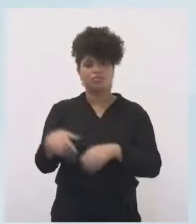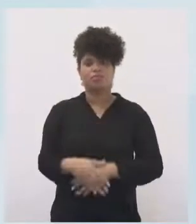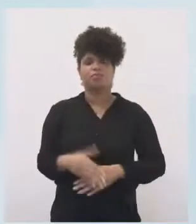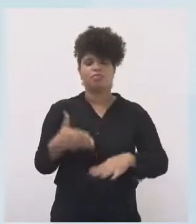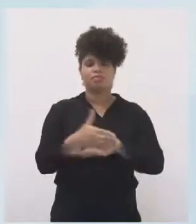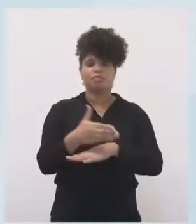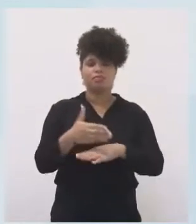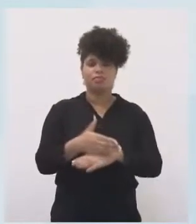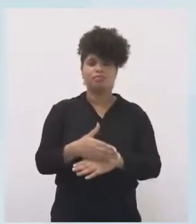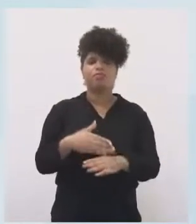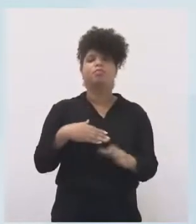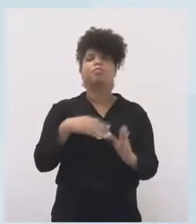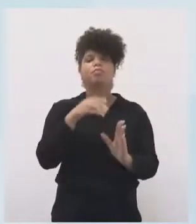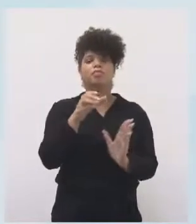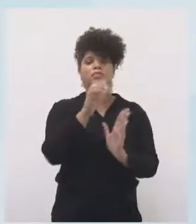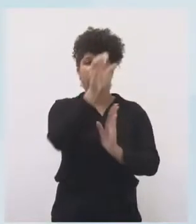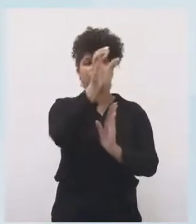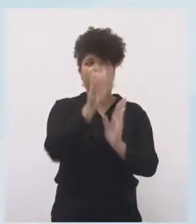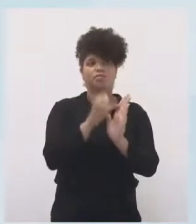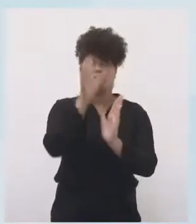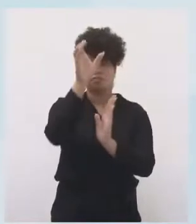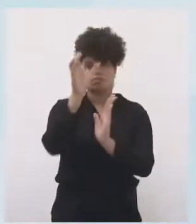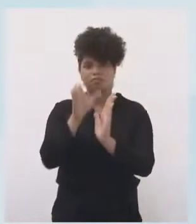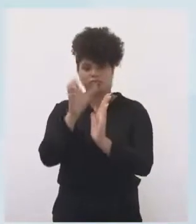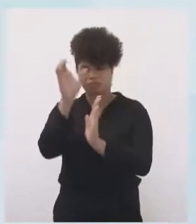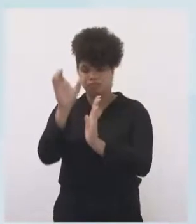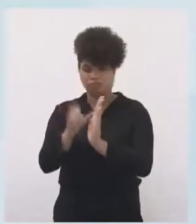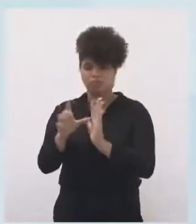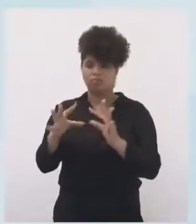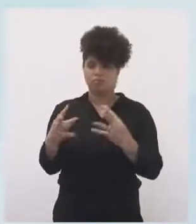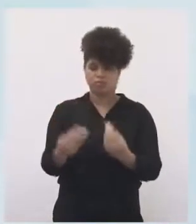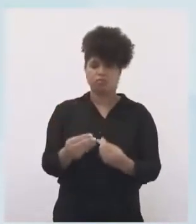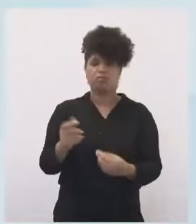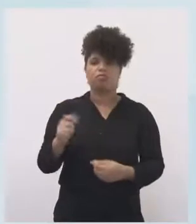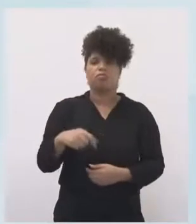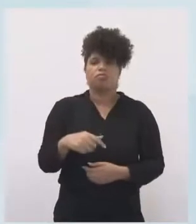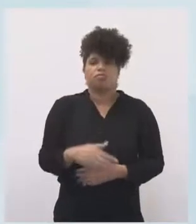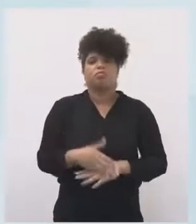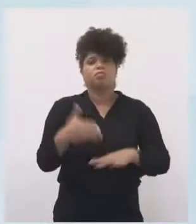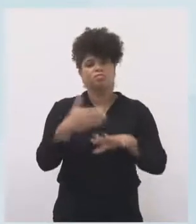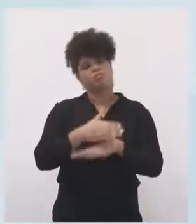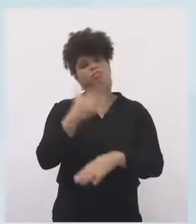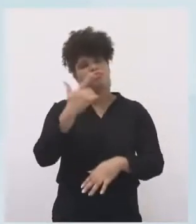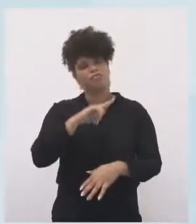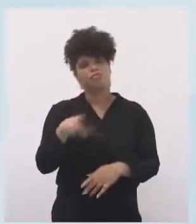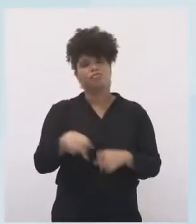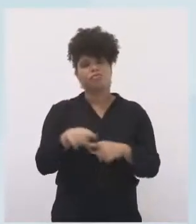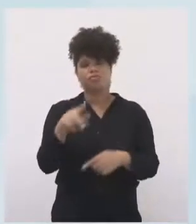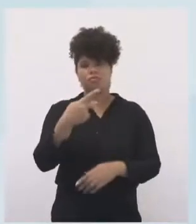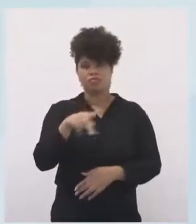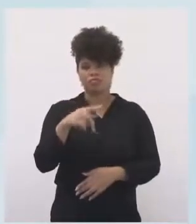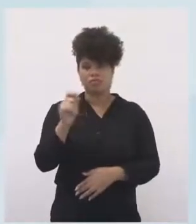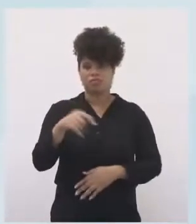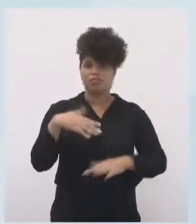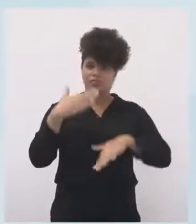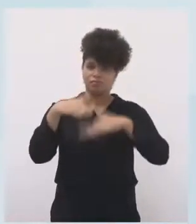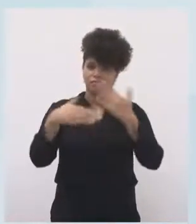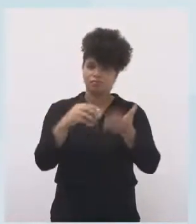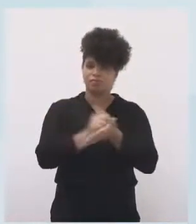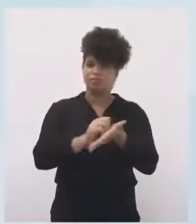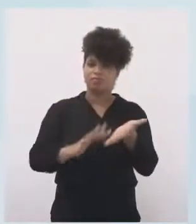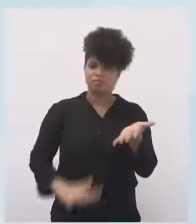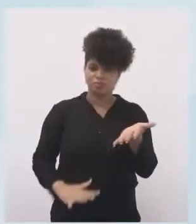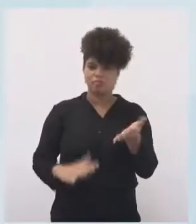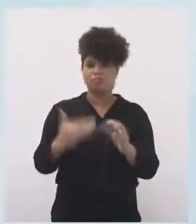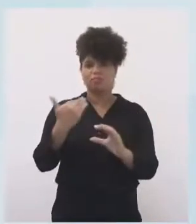biblioteca, tudo que o Canva tem para oferecer. Os alunos também podem ter esse acesso. Os professores podem desenvolver tarefas,